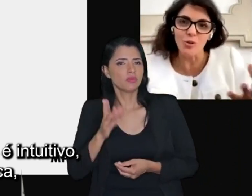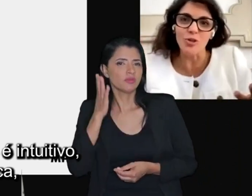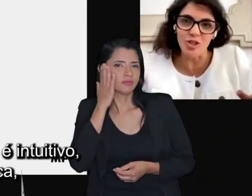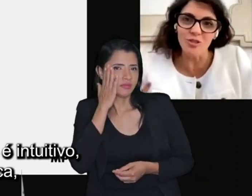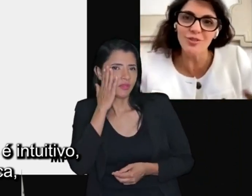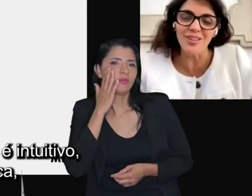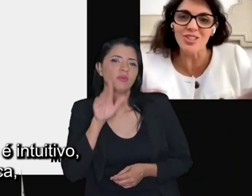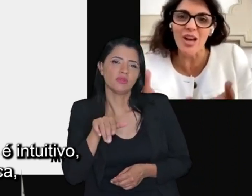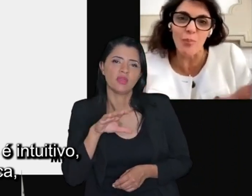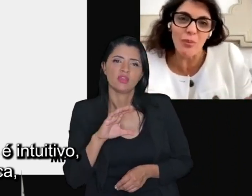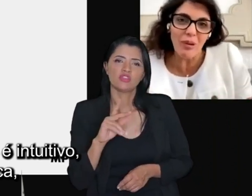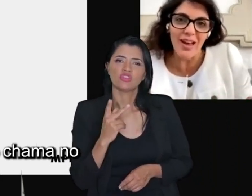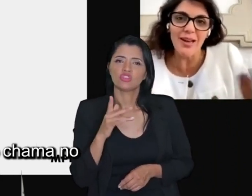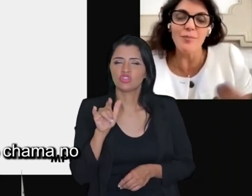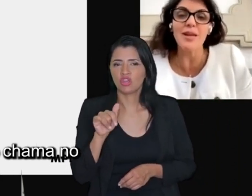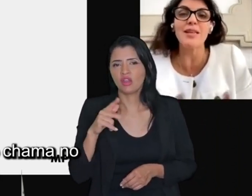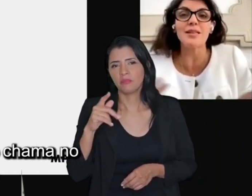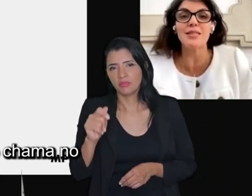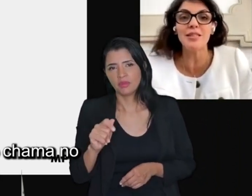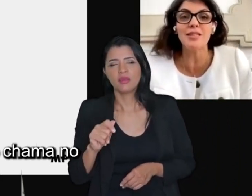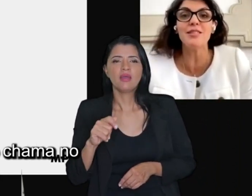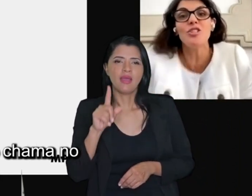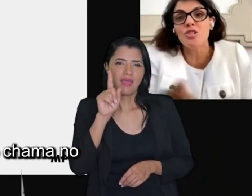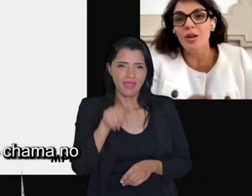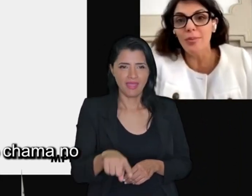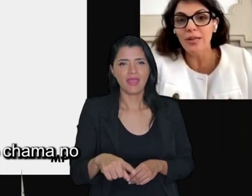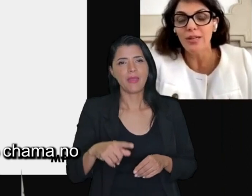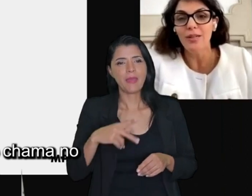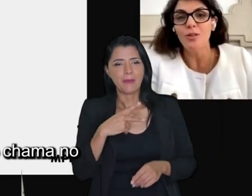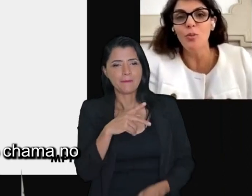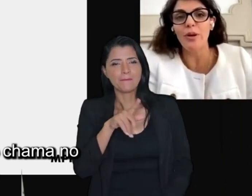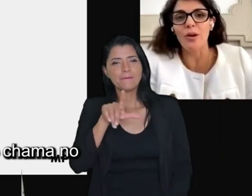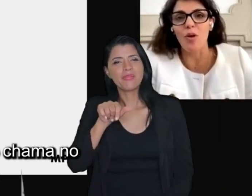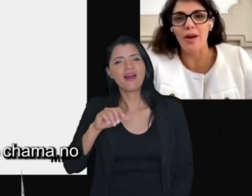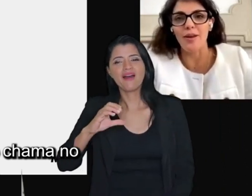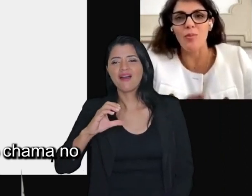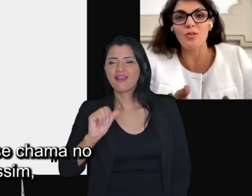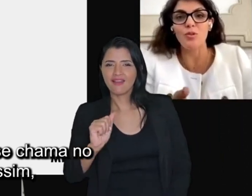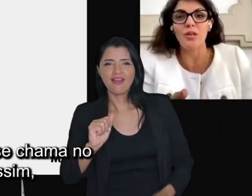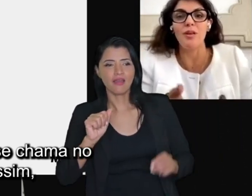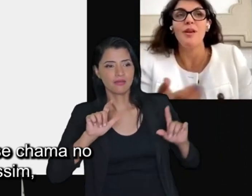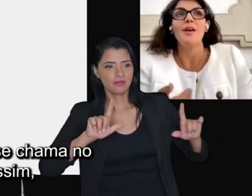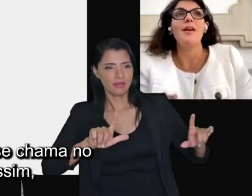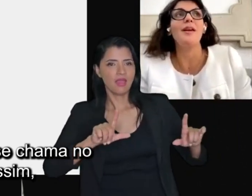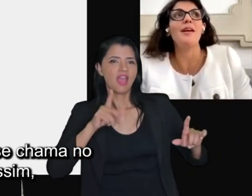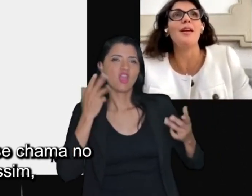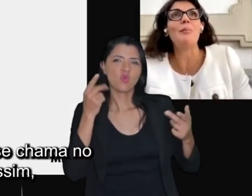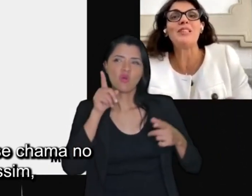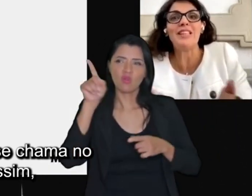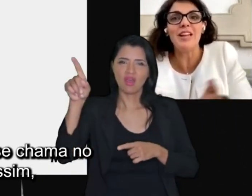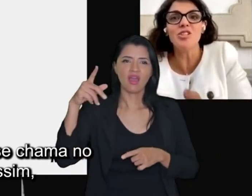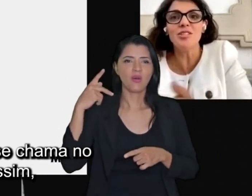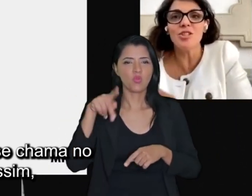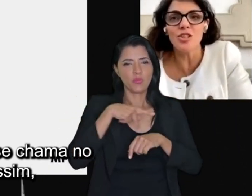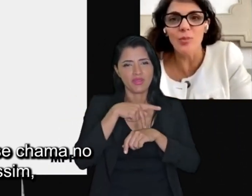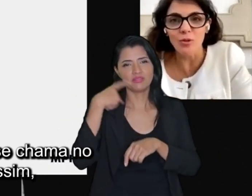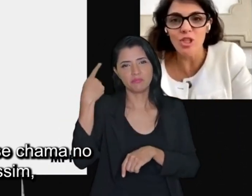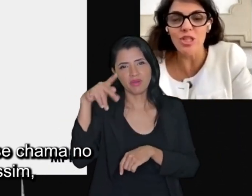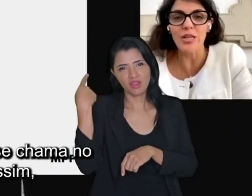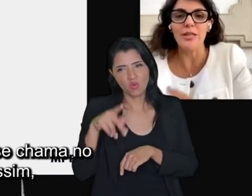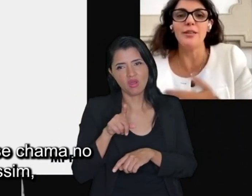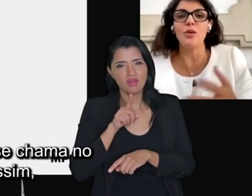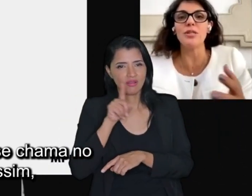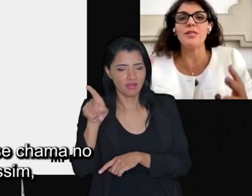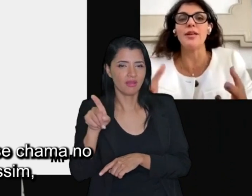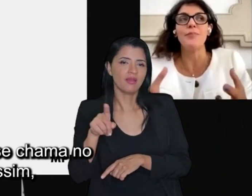porque é intuitivo, né? Chapa e placa, mas é assim que se chama no Paraguai, ao passo que patente se chama